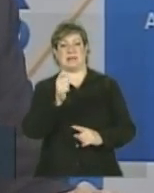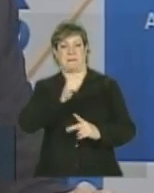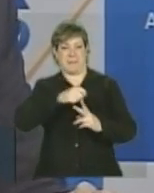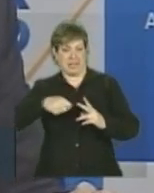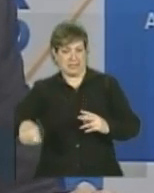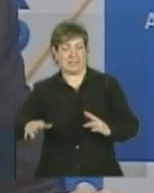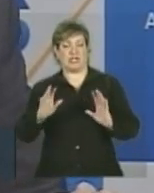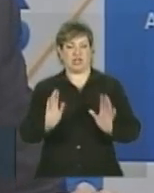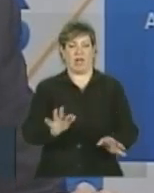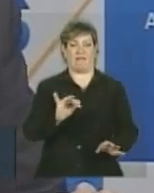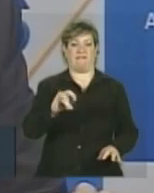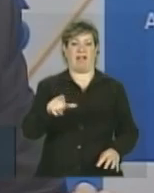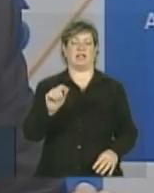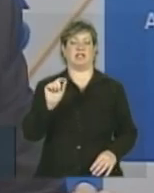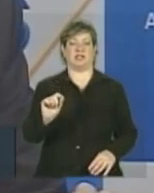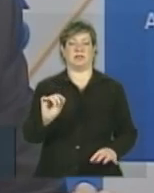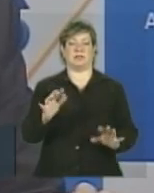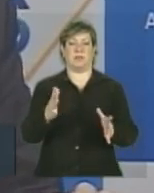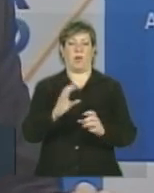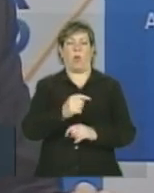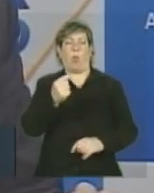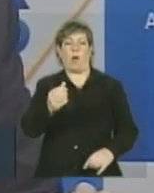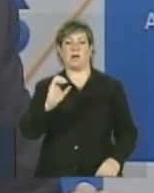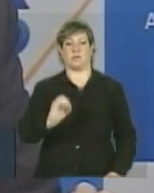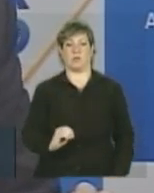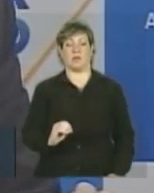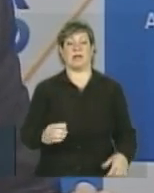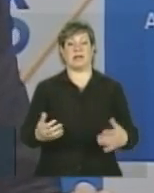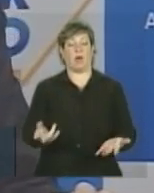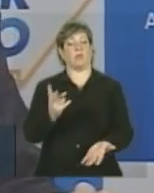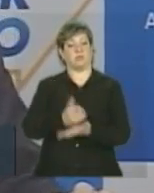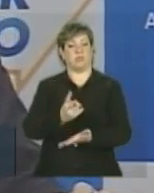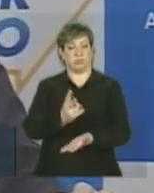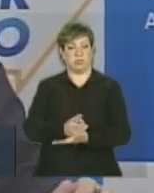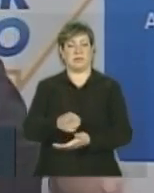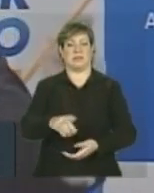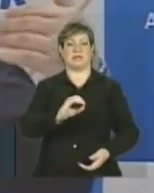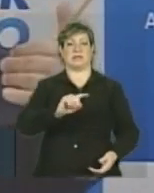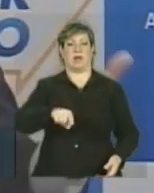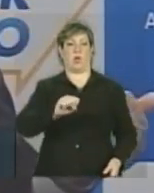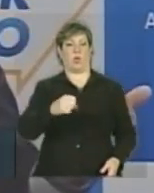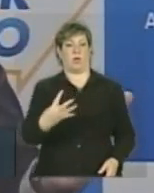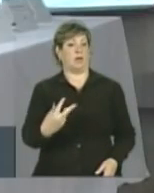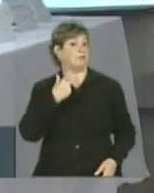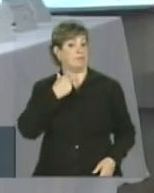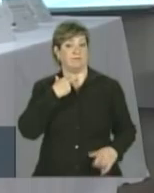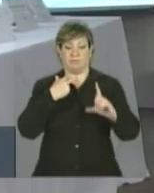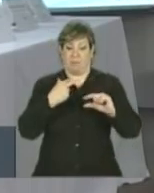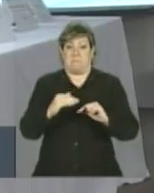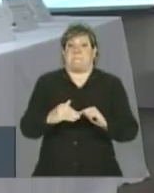margem quase zero, então se mantém 0,84, não era possível reduzir